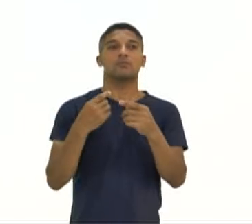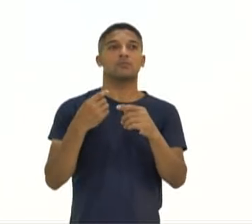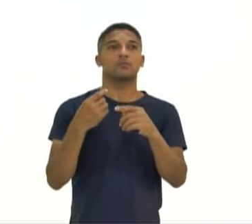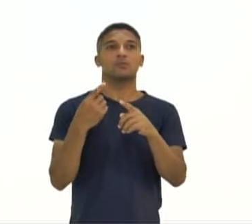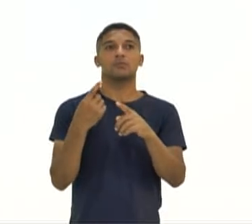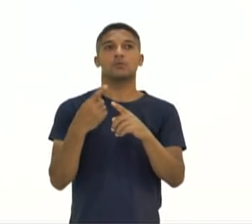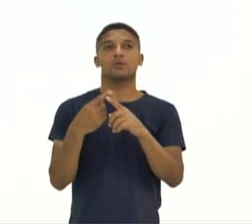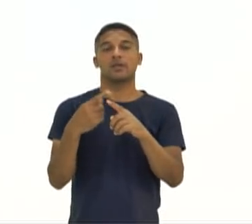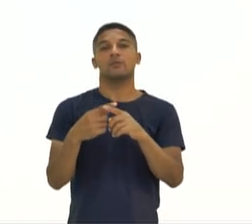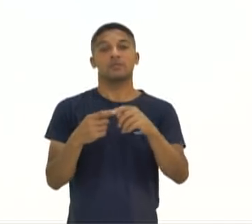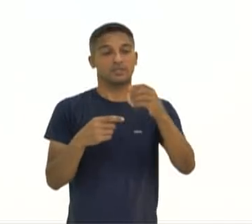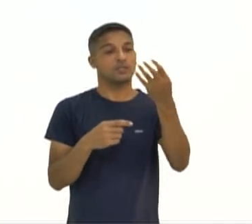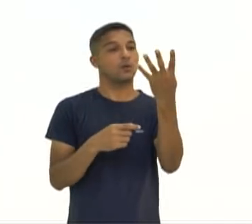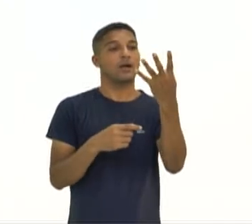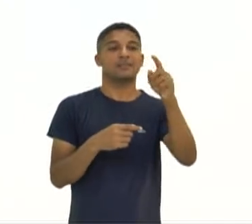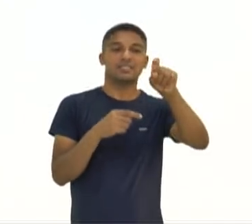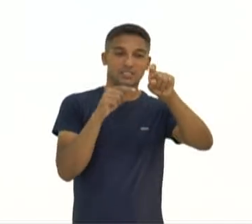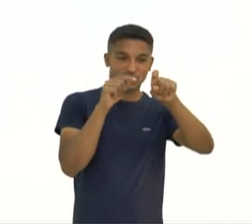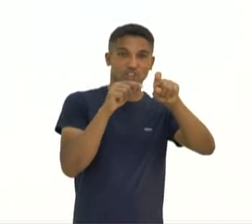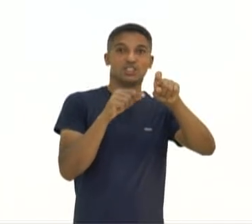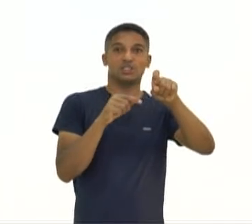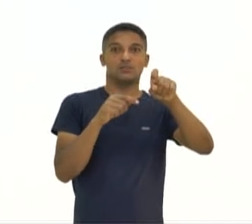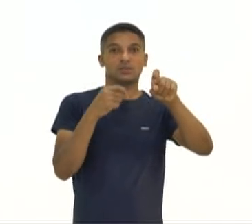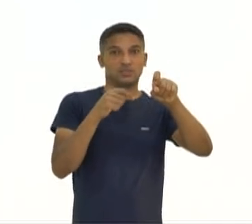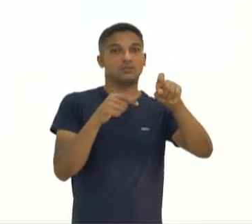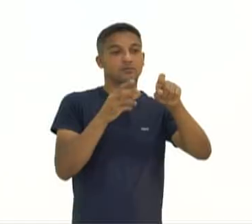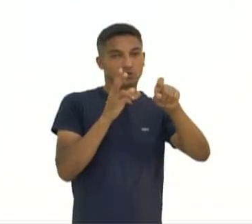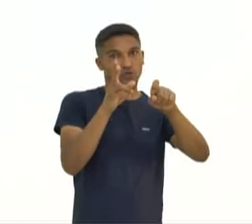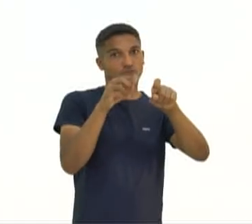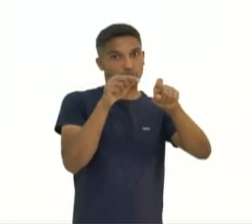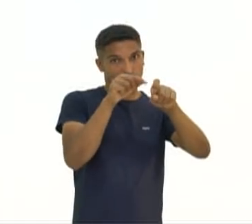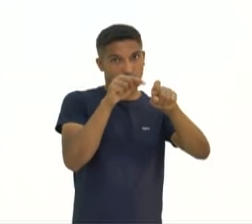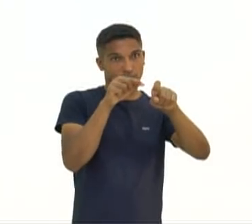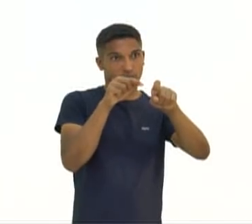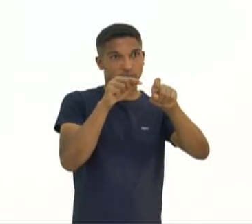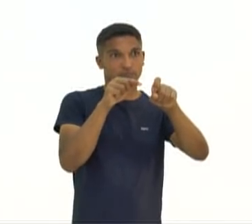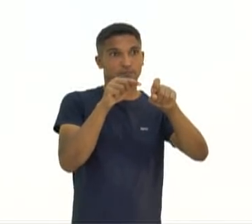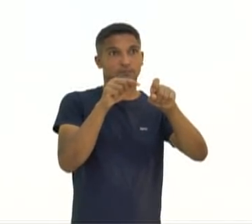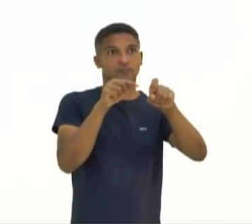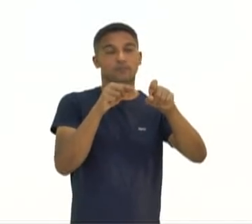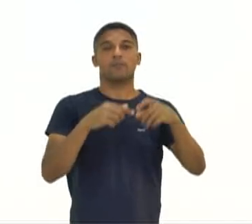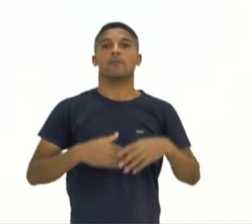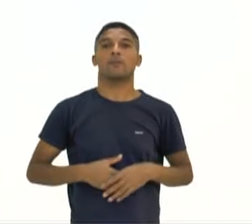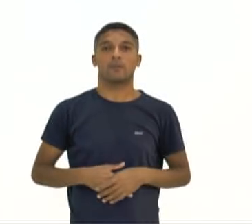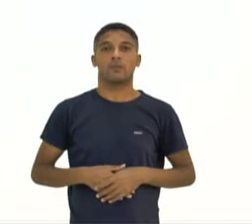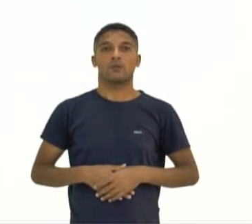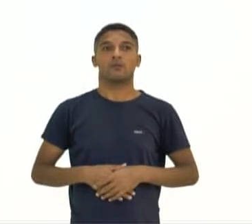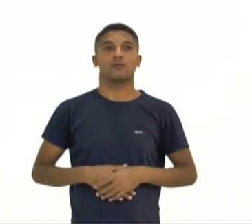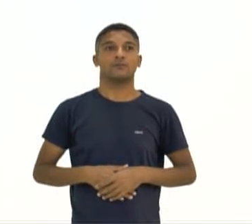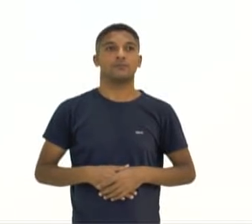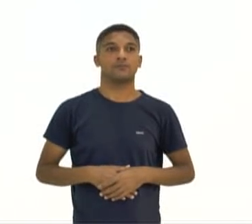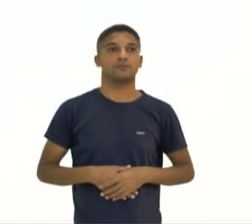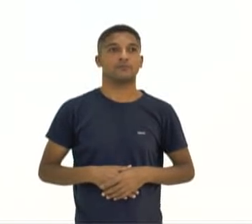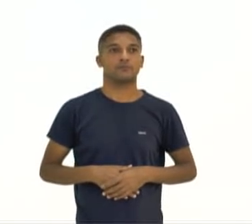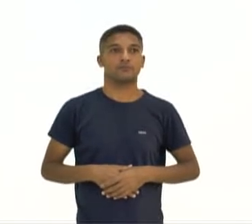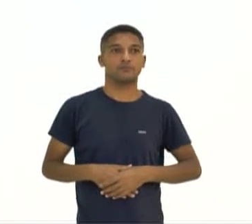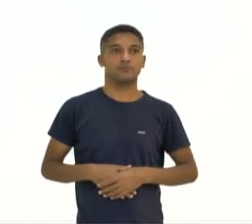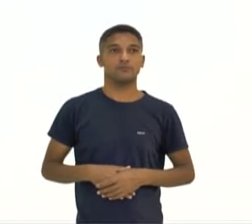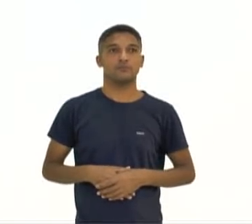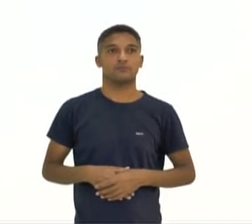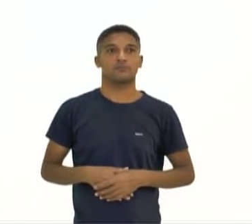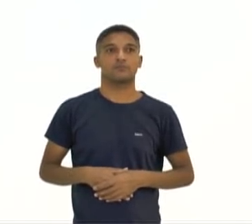deixar apenas a letra desse lado da igualdade para facilitar. O nosso primeiro membro da igualdade.